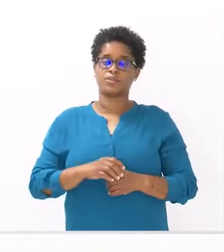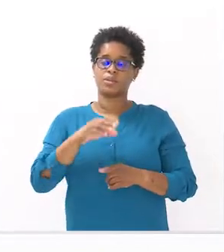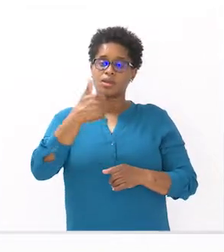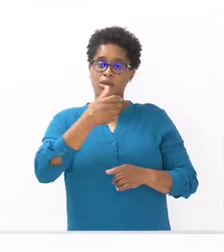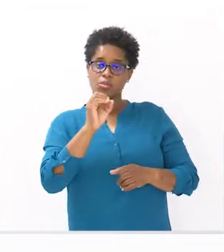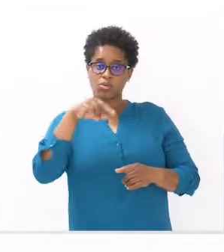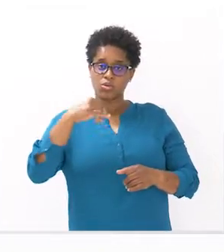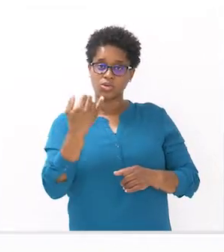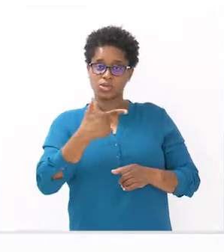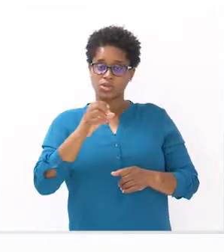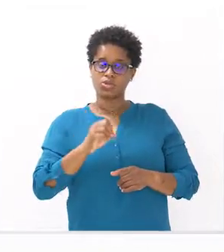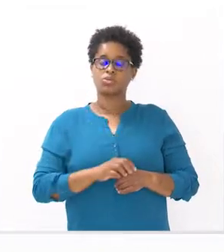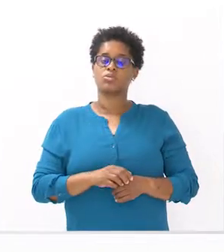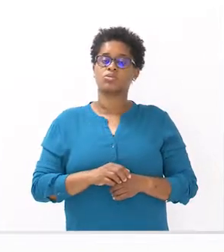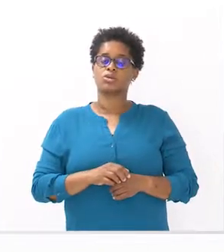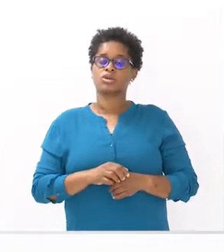bonito e